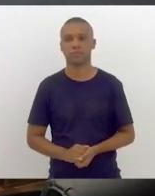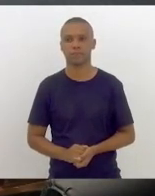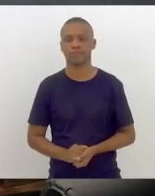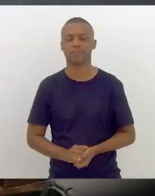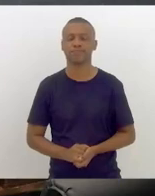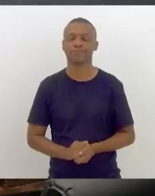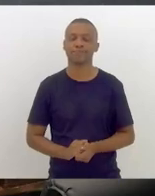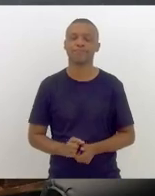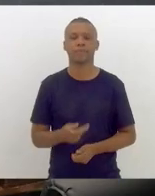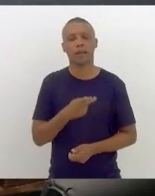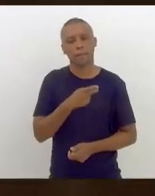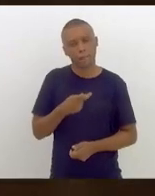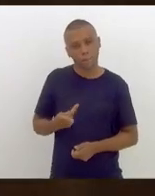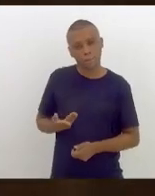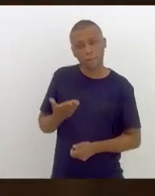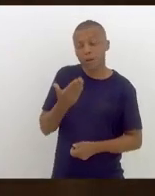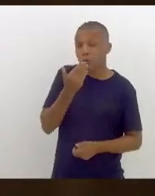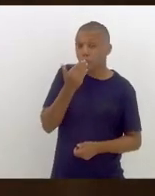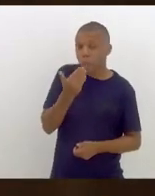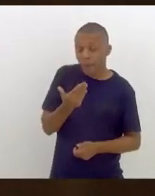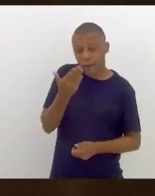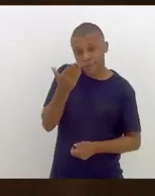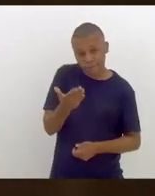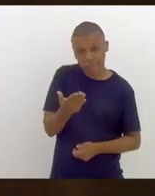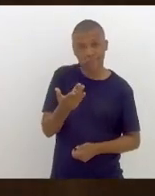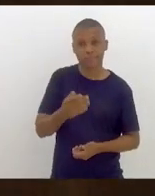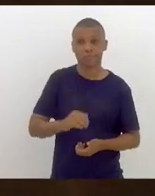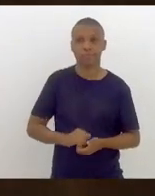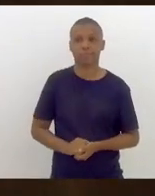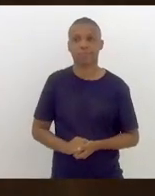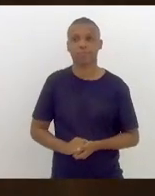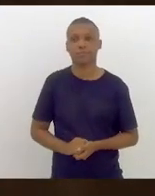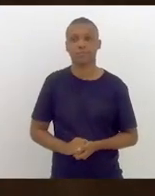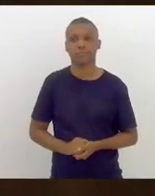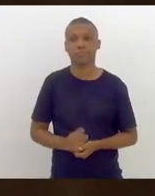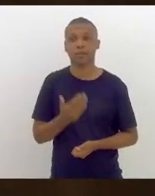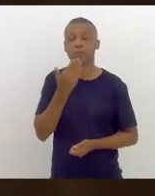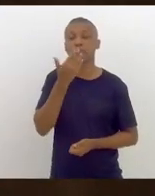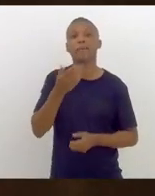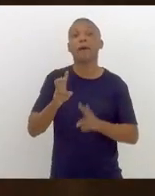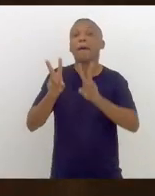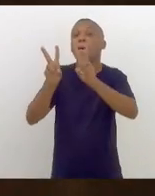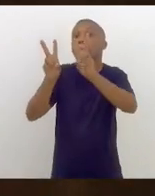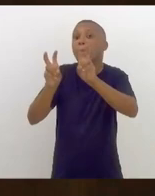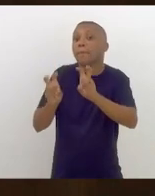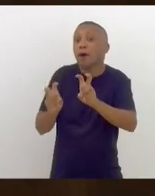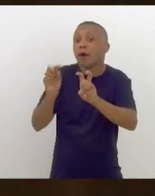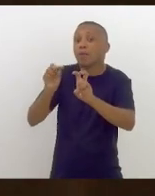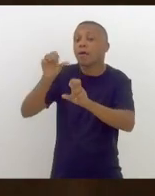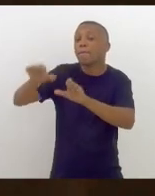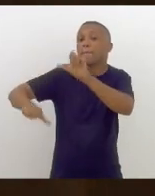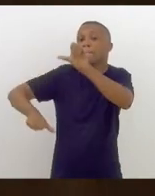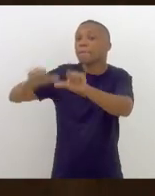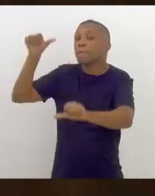senhora Presidente solicito de vossa excelência pedir para atualizar o quadro Porque